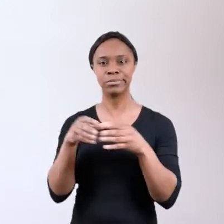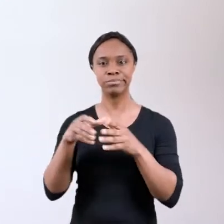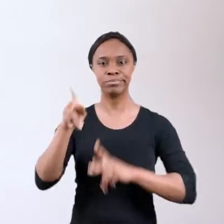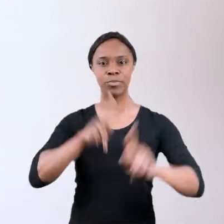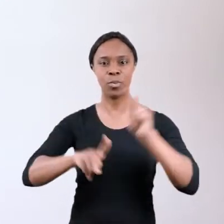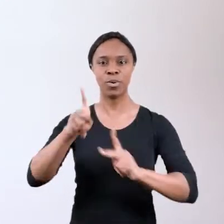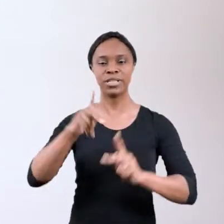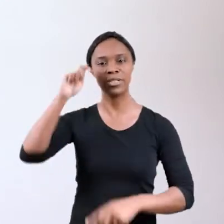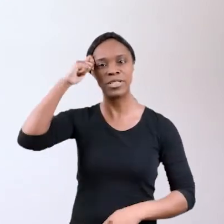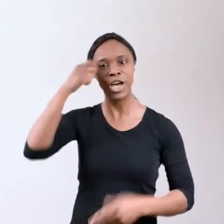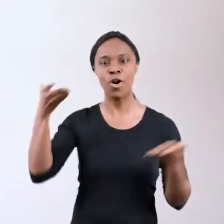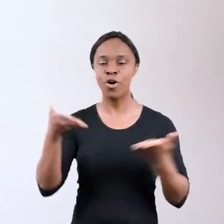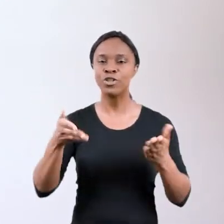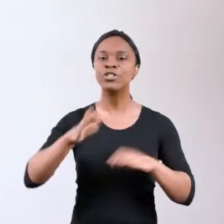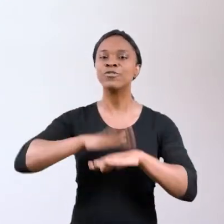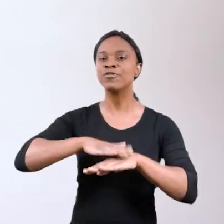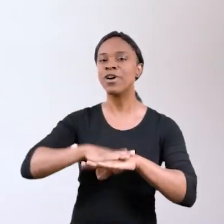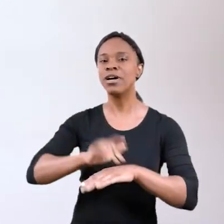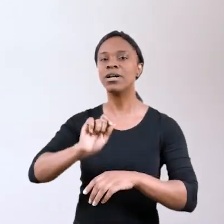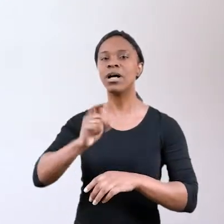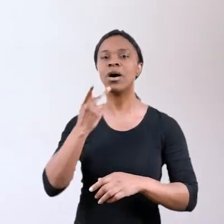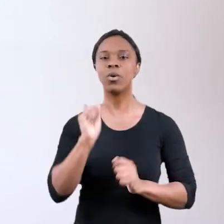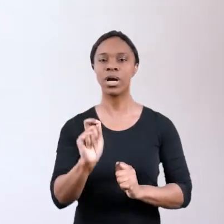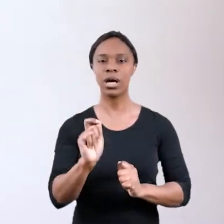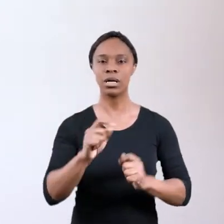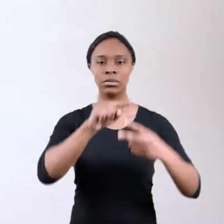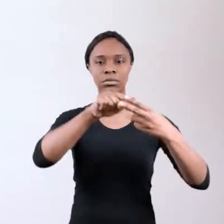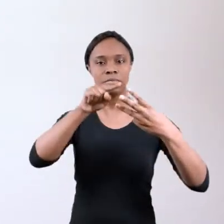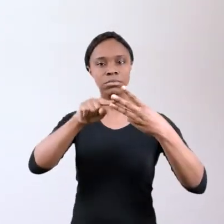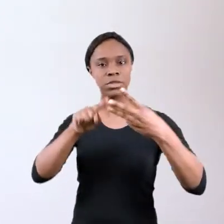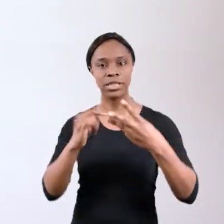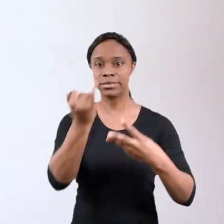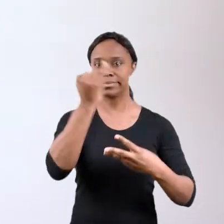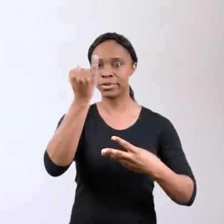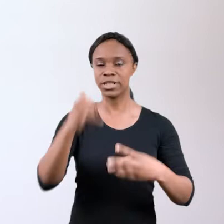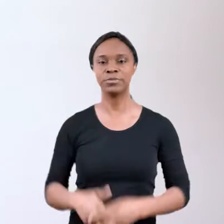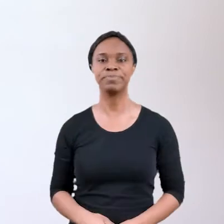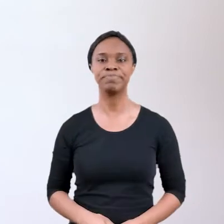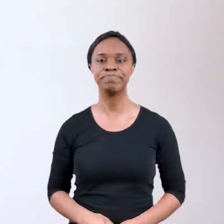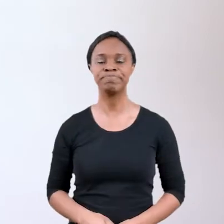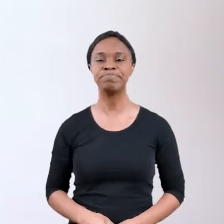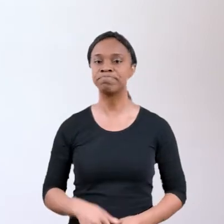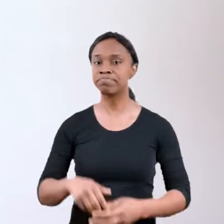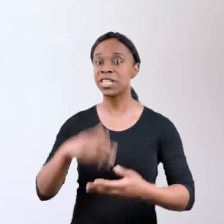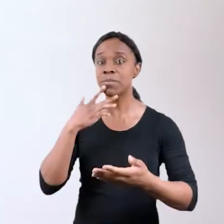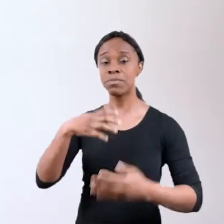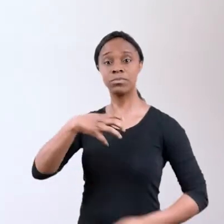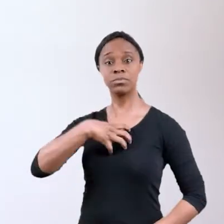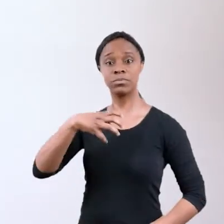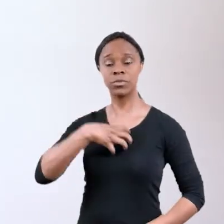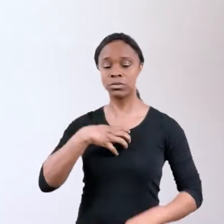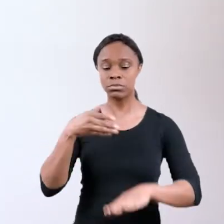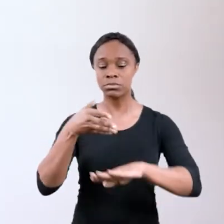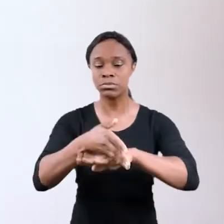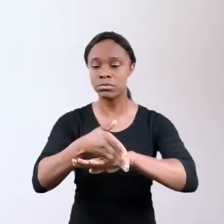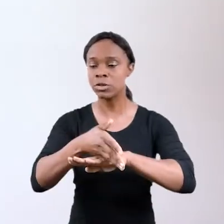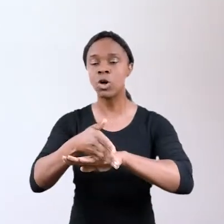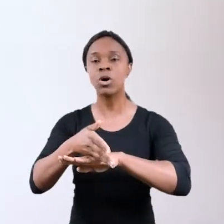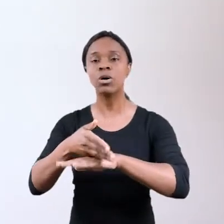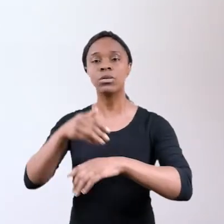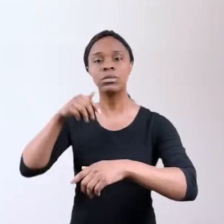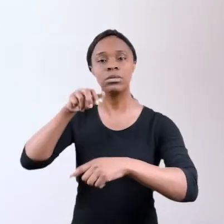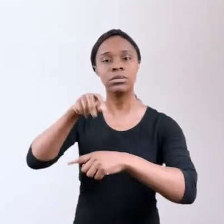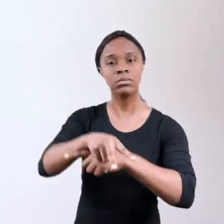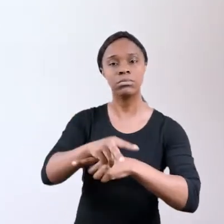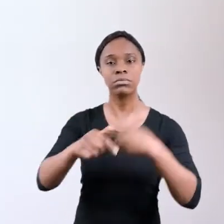falar agora neste encontro de 3 pontos principais: as dinâmicas de ingresso no mercado de trabalho desses